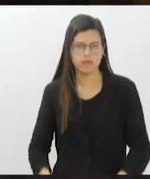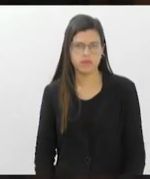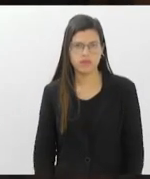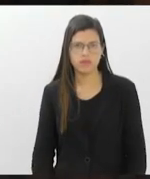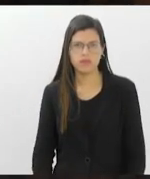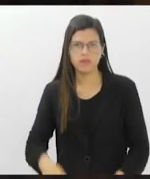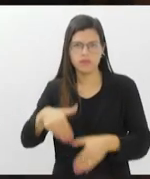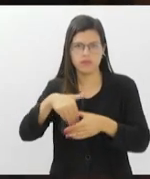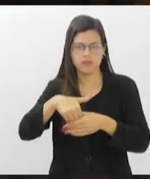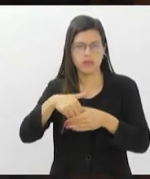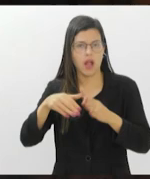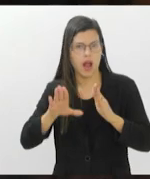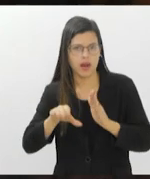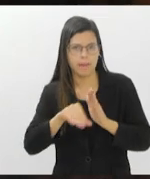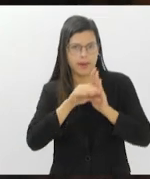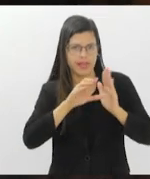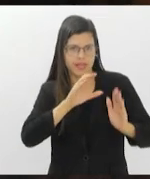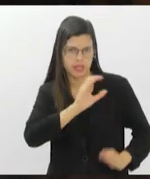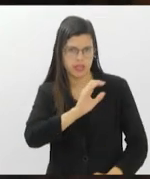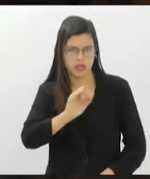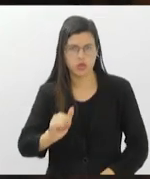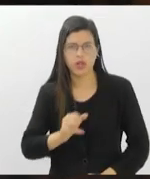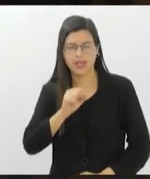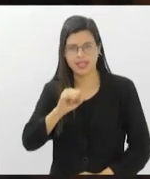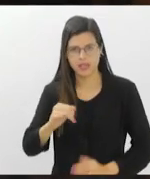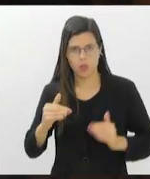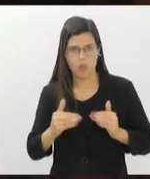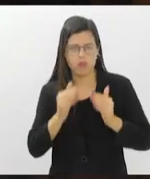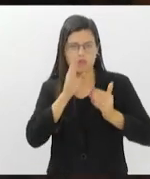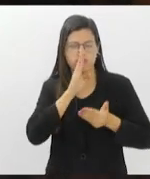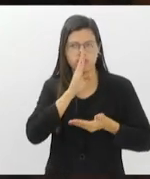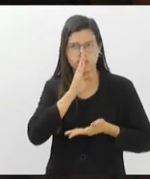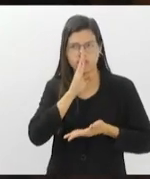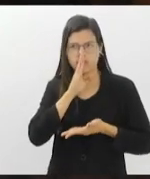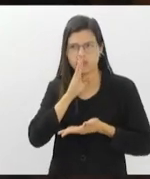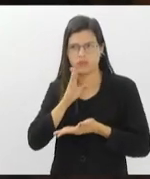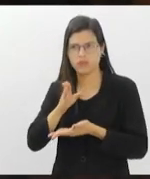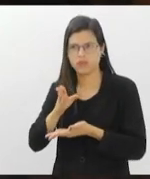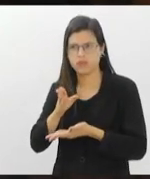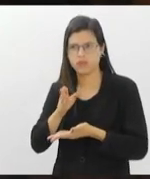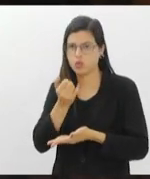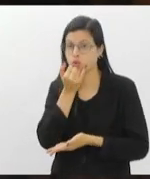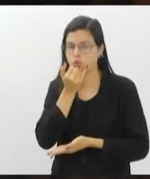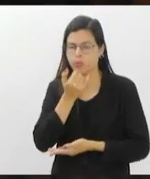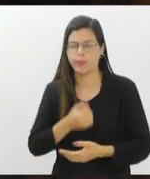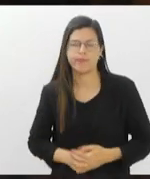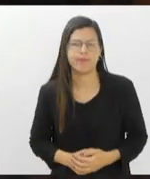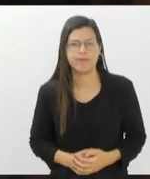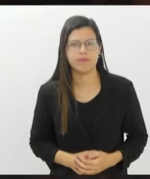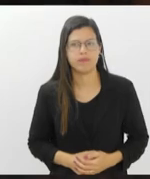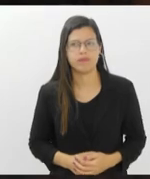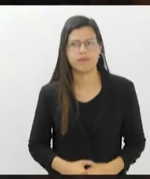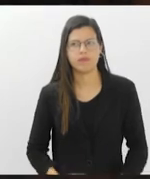as emendas da Comissão de Constituição e Justiça. Os senhores que aprovam, permanente como estão. Perdão.